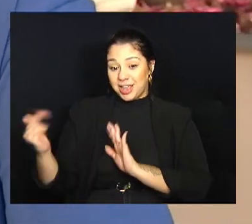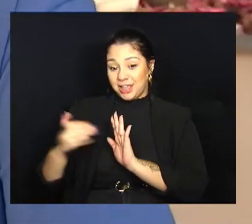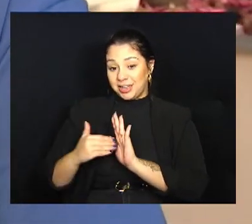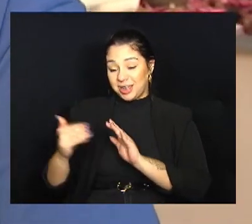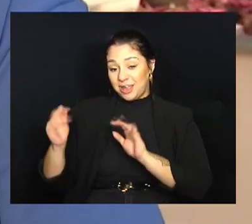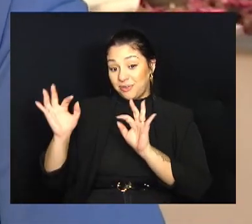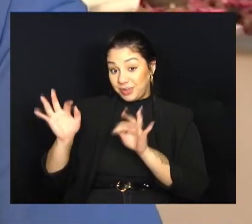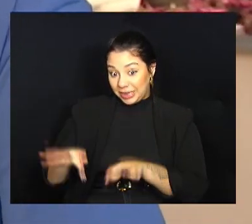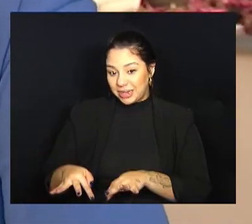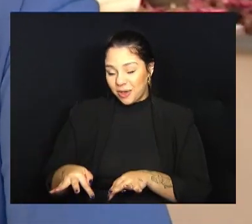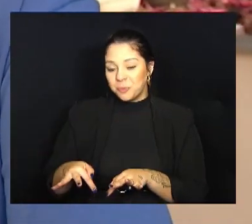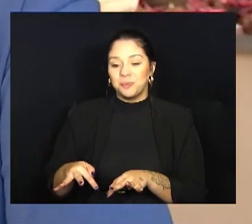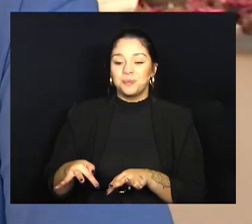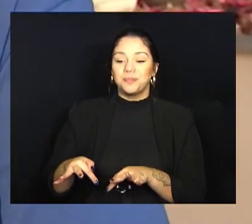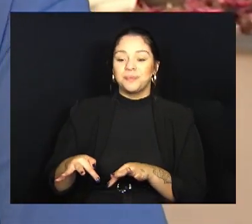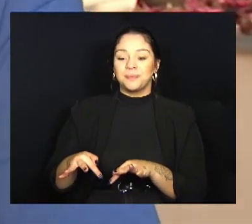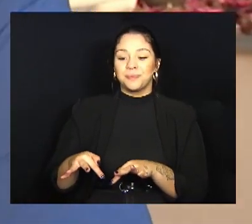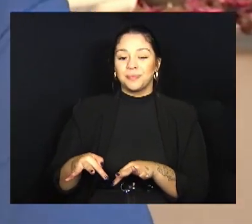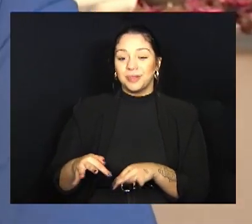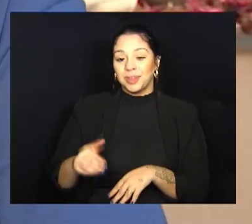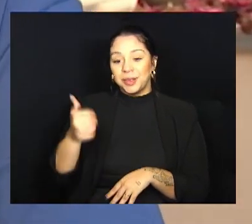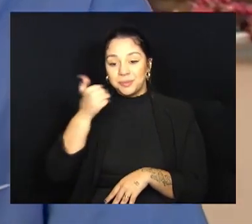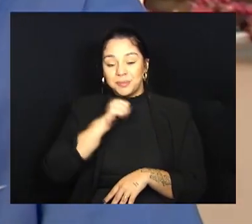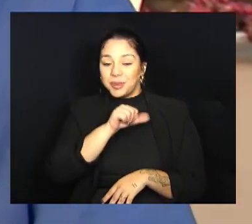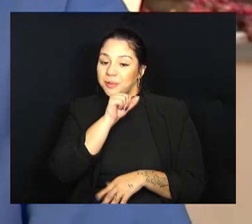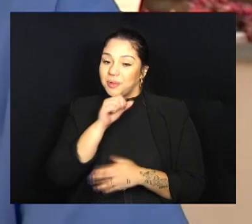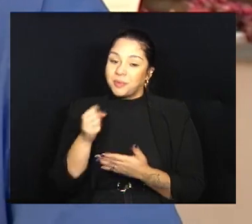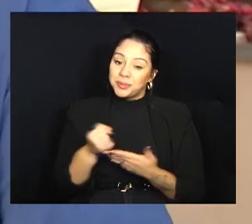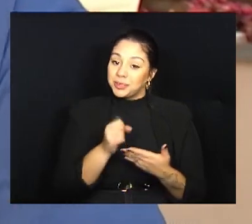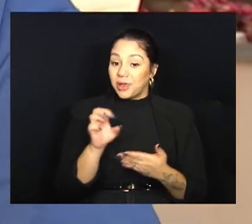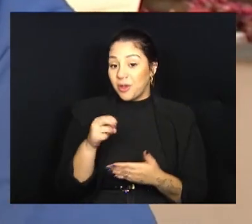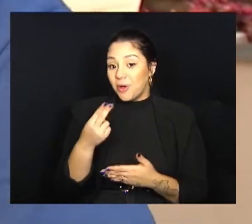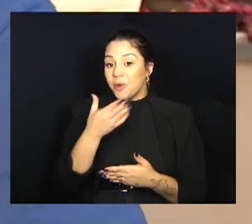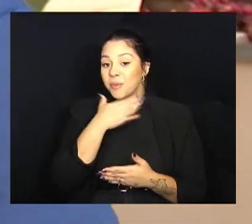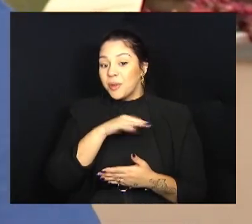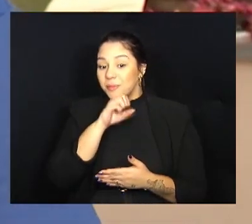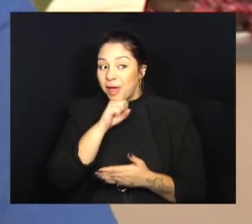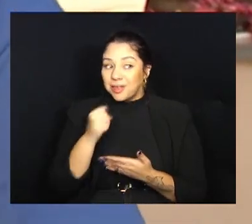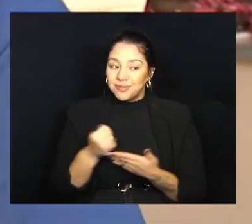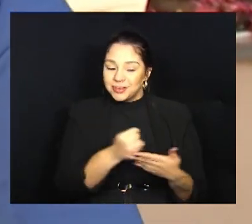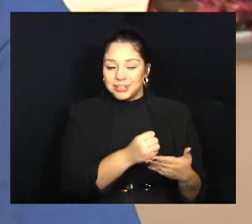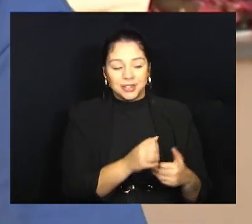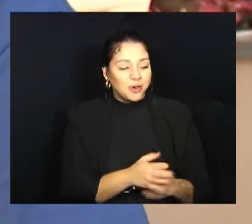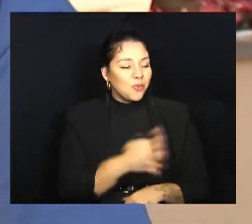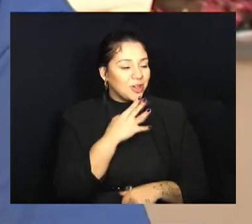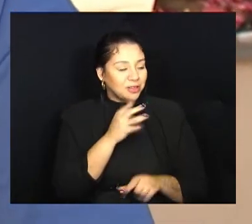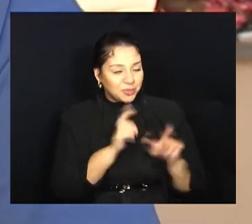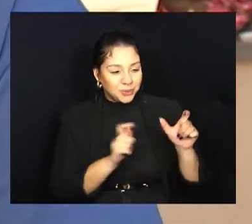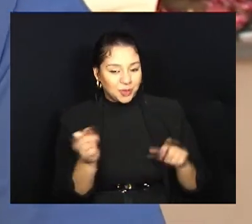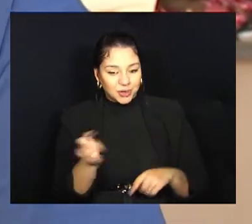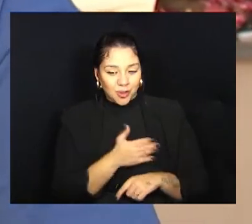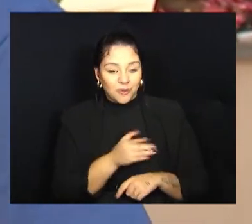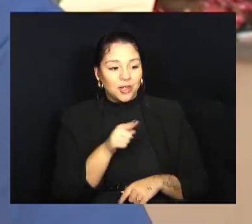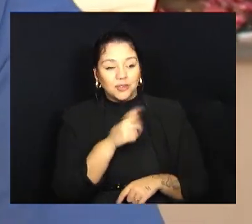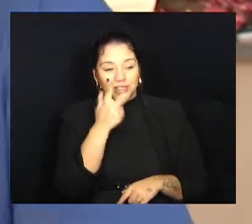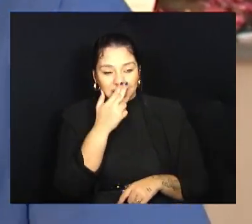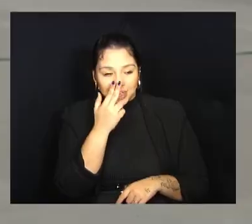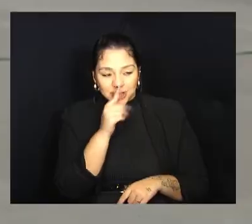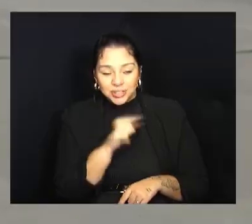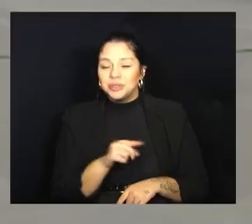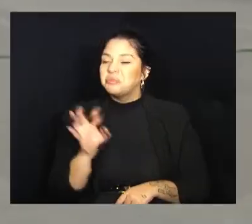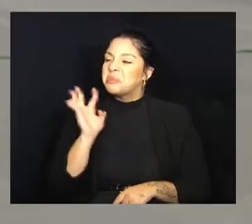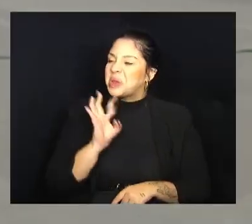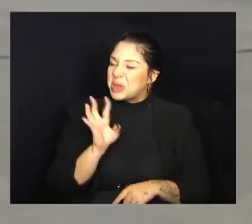recreação, aí a minha mãe me busca, ou meu pai. Conheceu gente nova aqui? Sim. O que você acha disso?